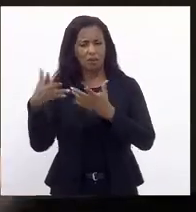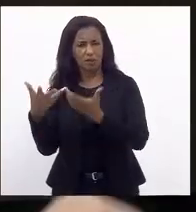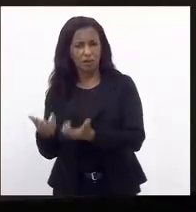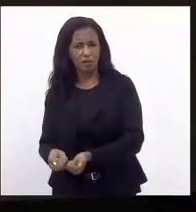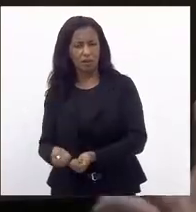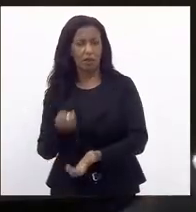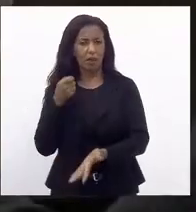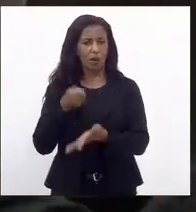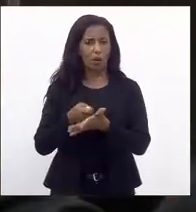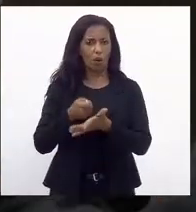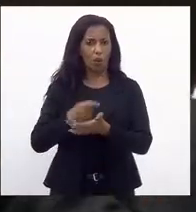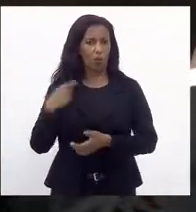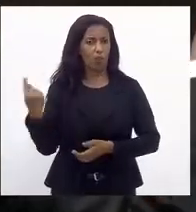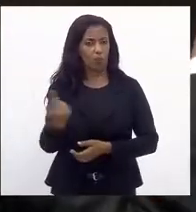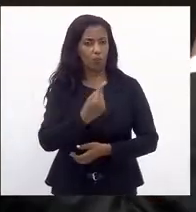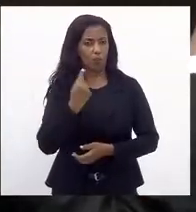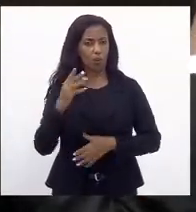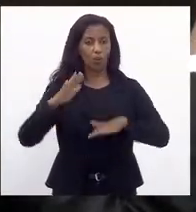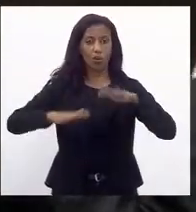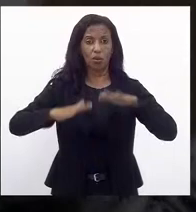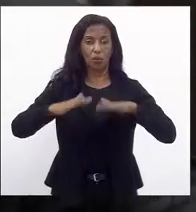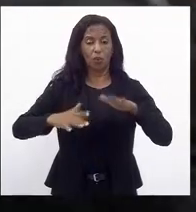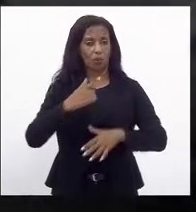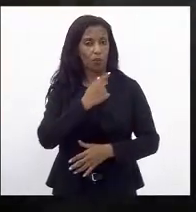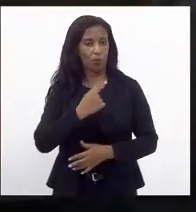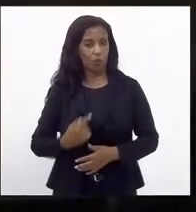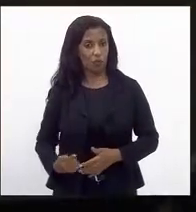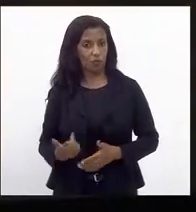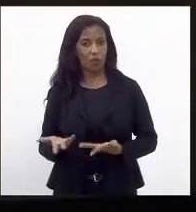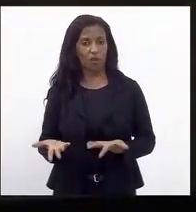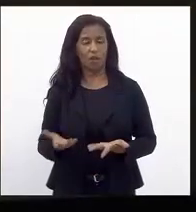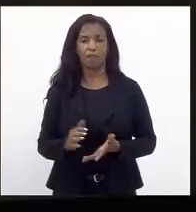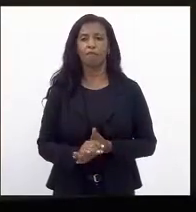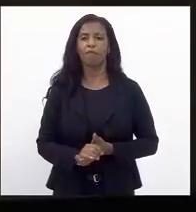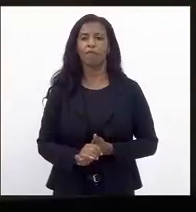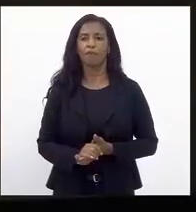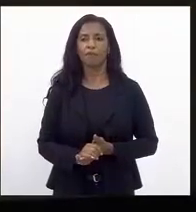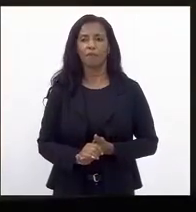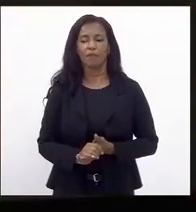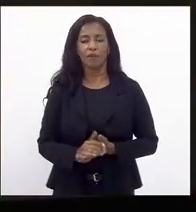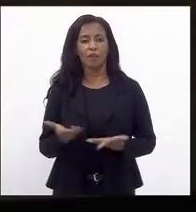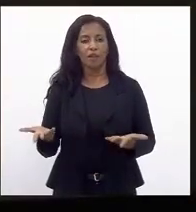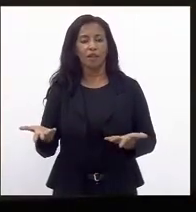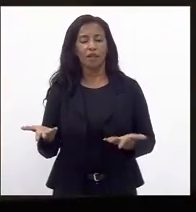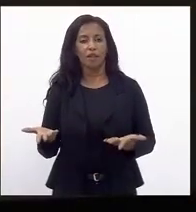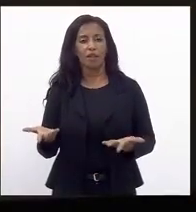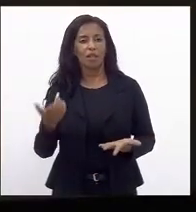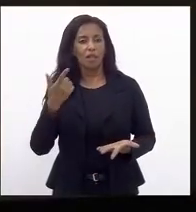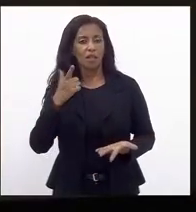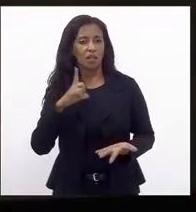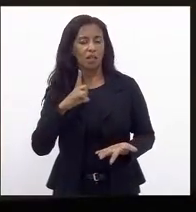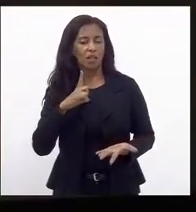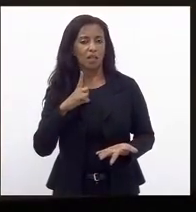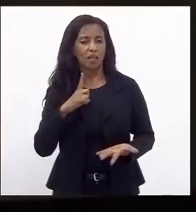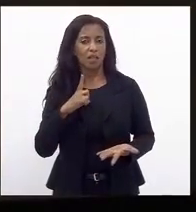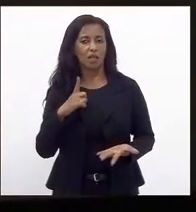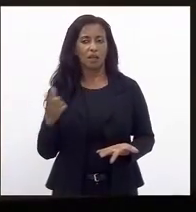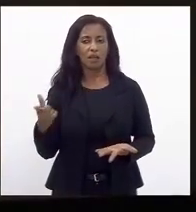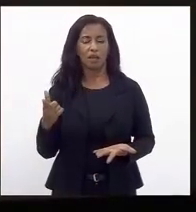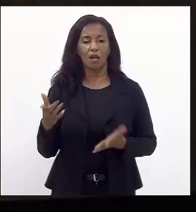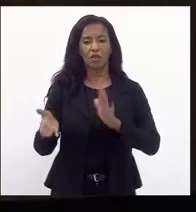encosta por nós nem tão pouco pelo governo e acolheu as as